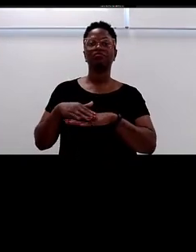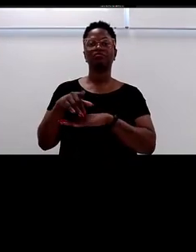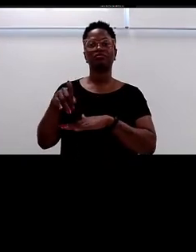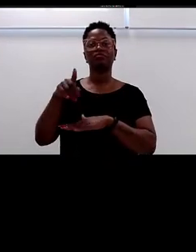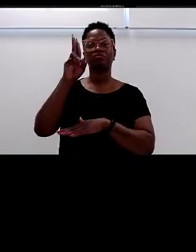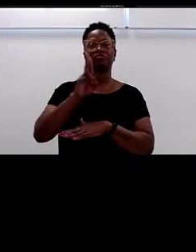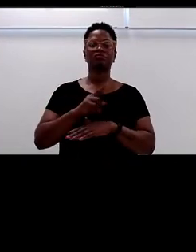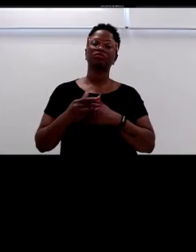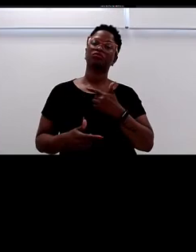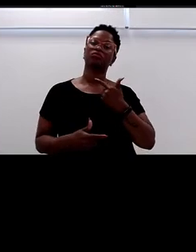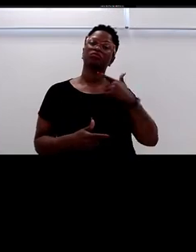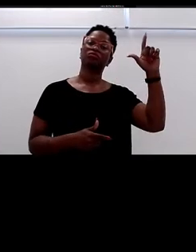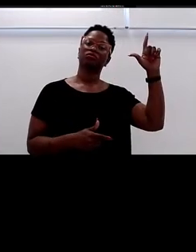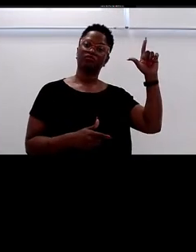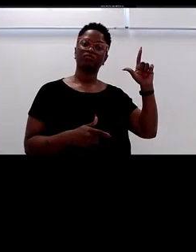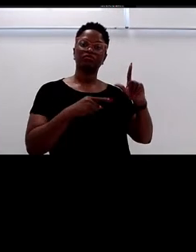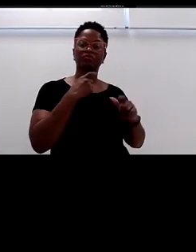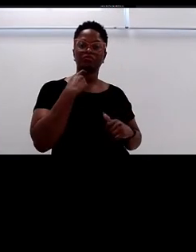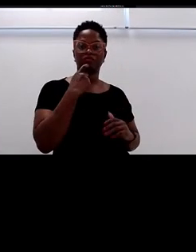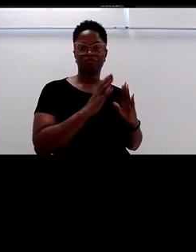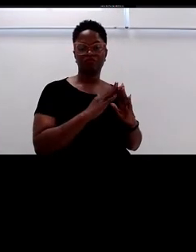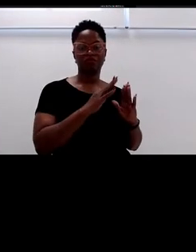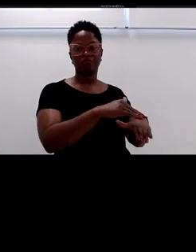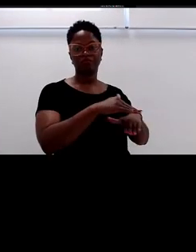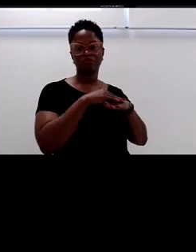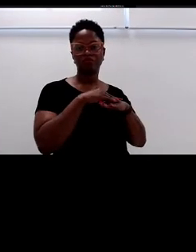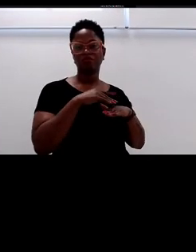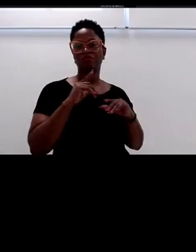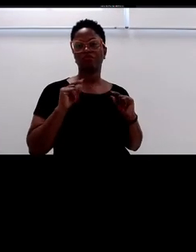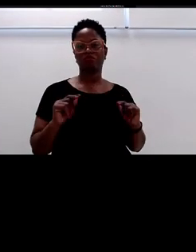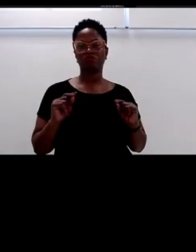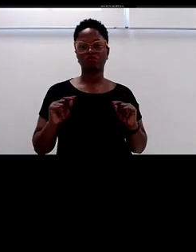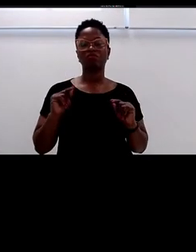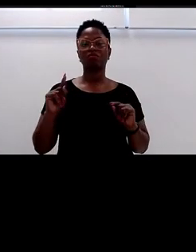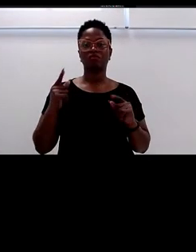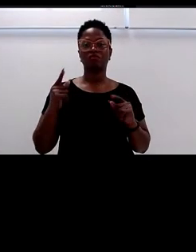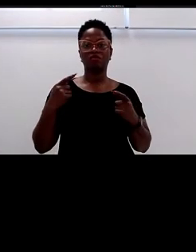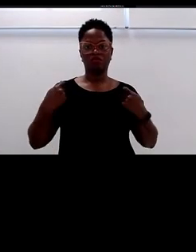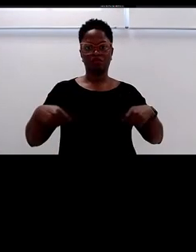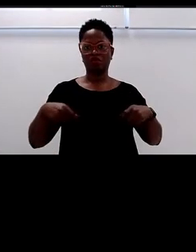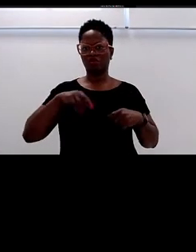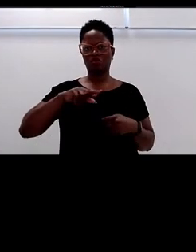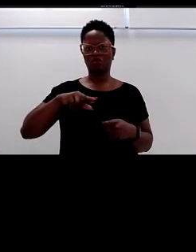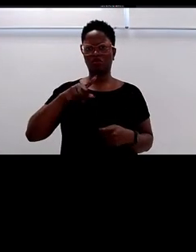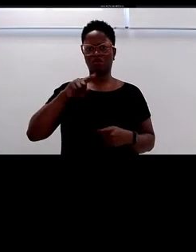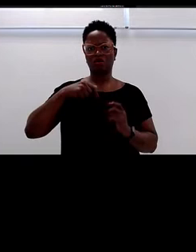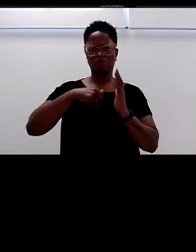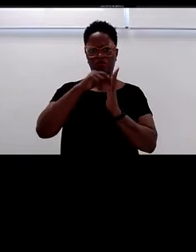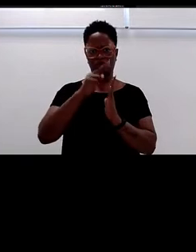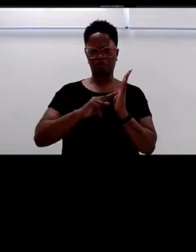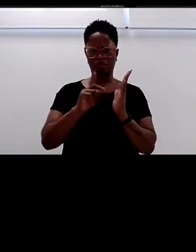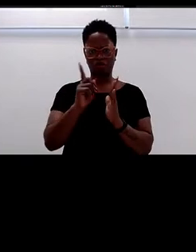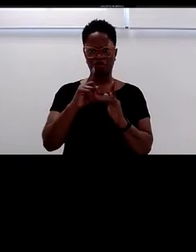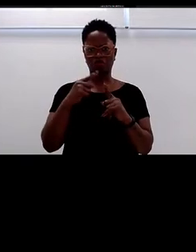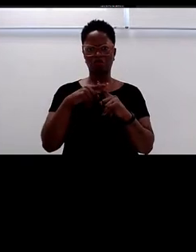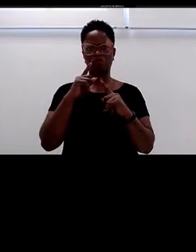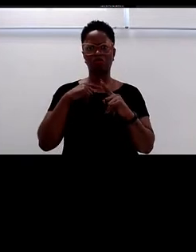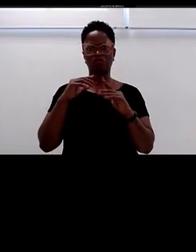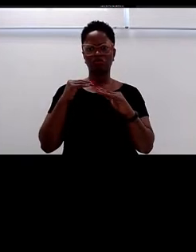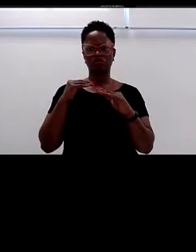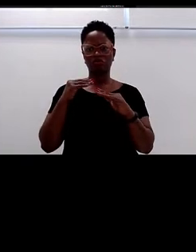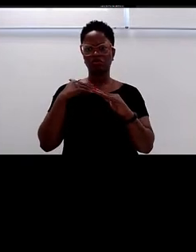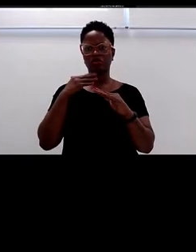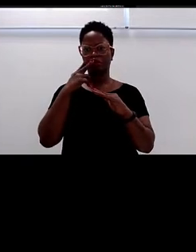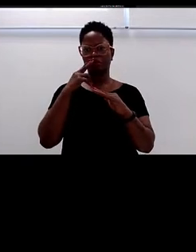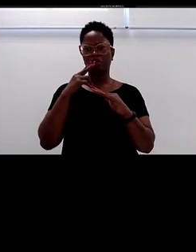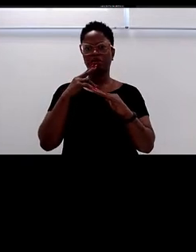onde eu moro, e ele me falava que o ideal não era pintar a Santa Ceia porque estava na saída da igreja. Ela é um